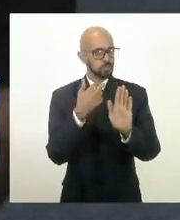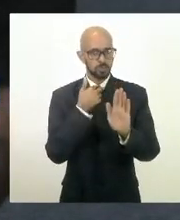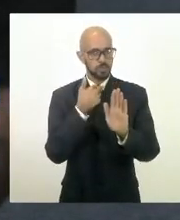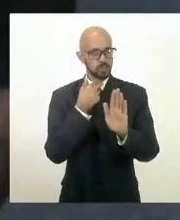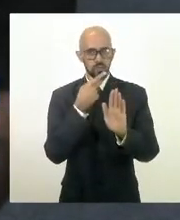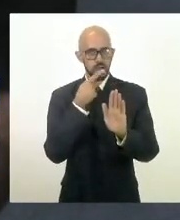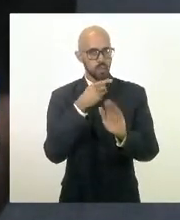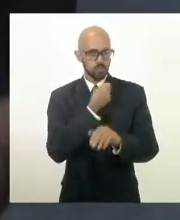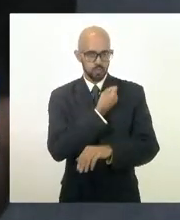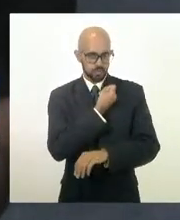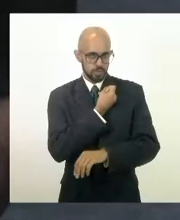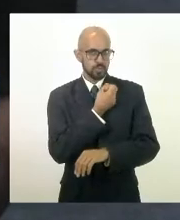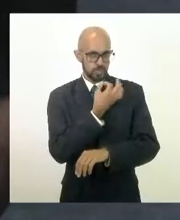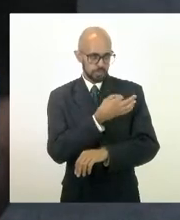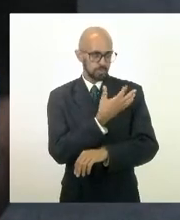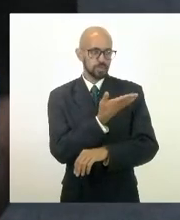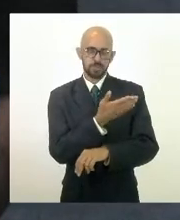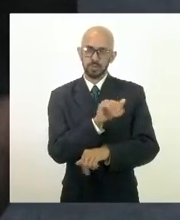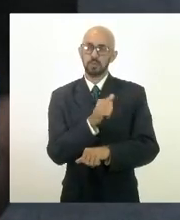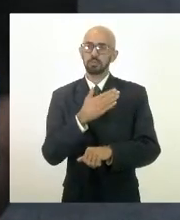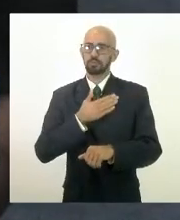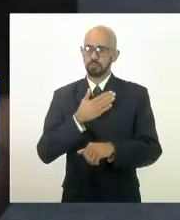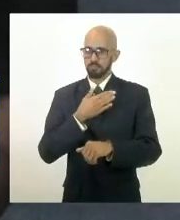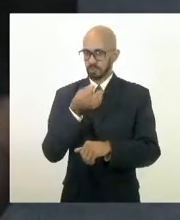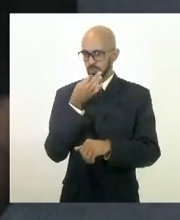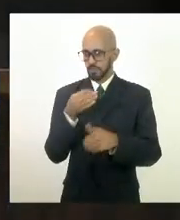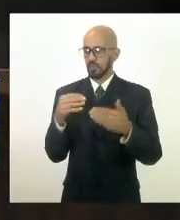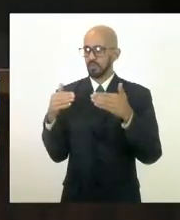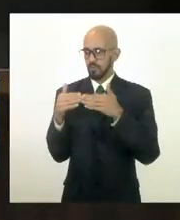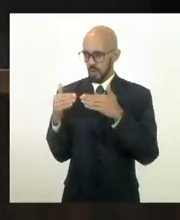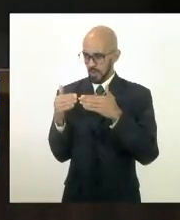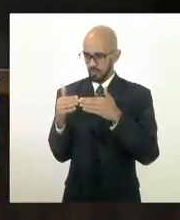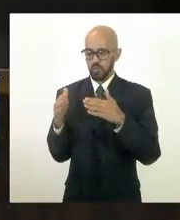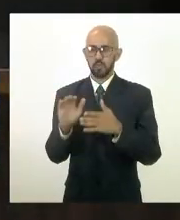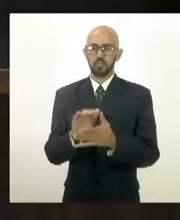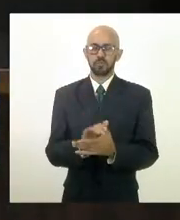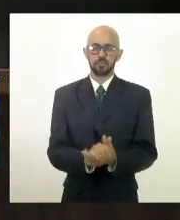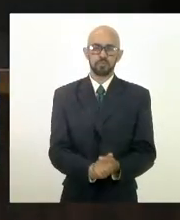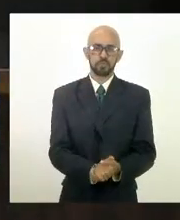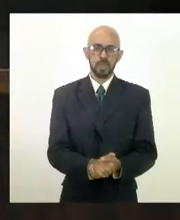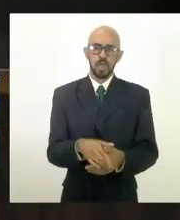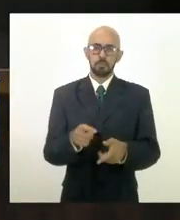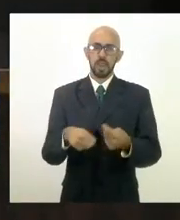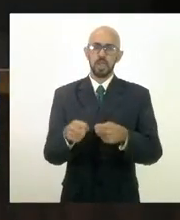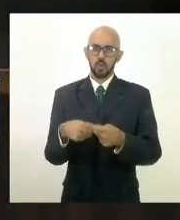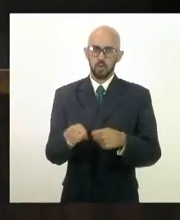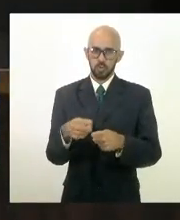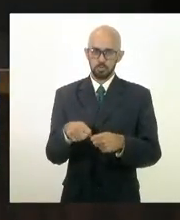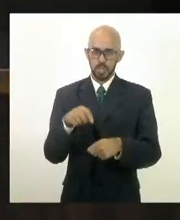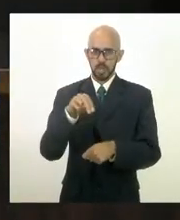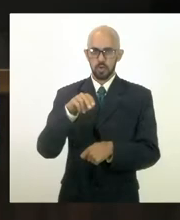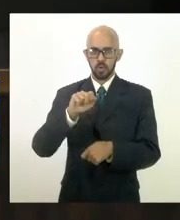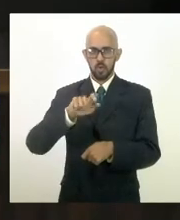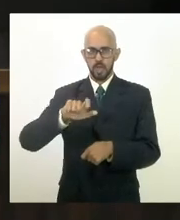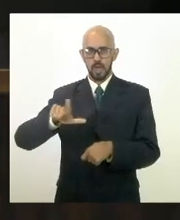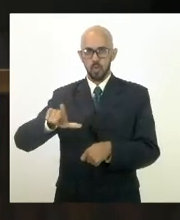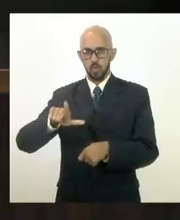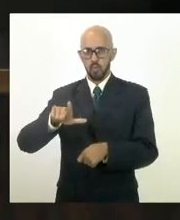meu parecer é favorável pela comissão de economia deputado Noel de Carvalho